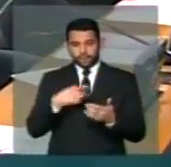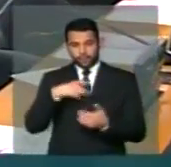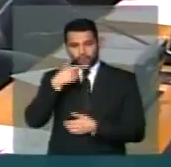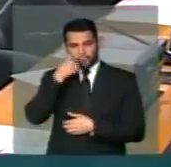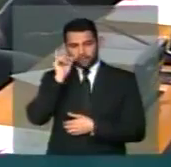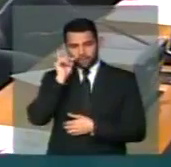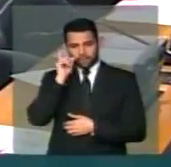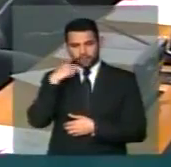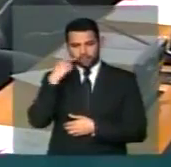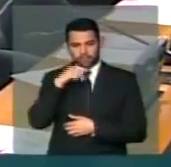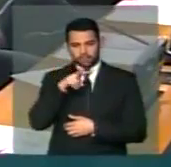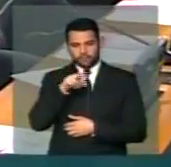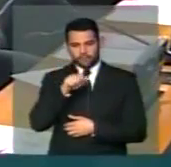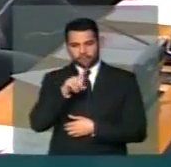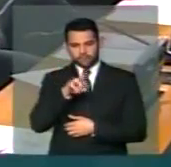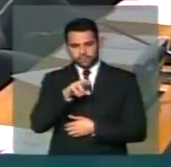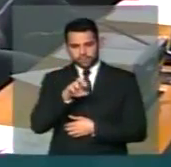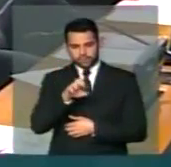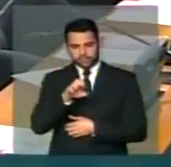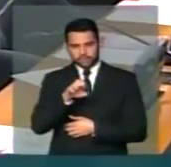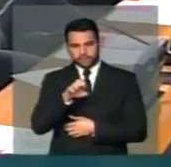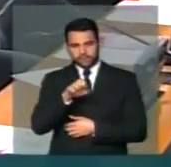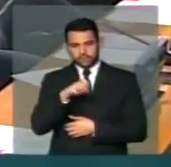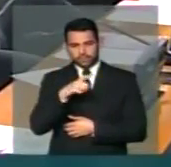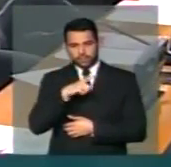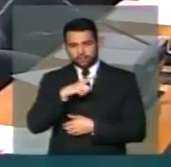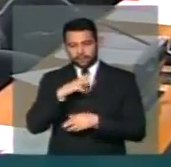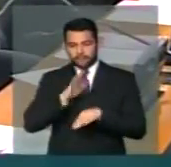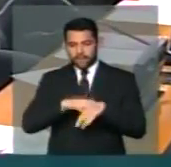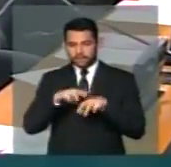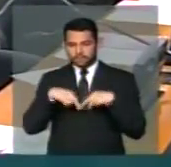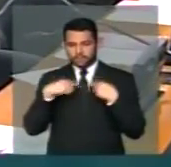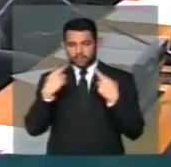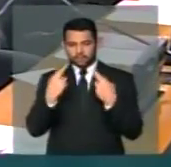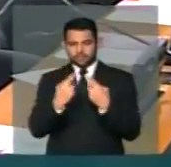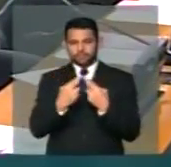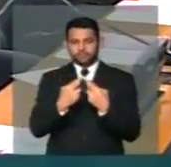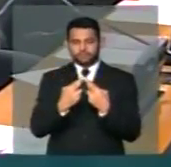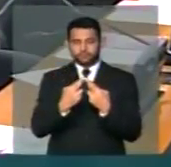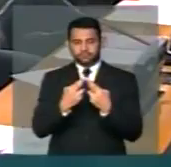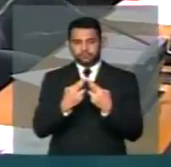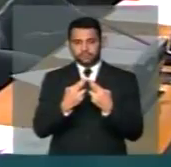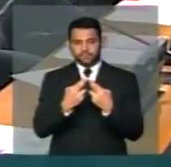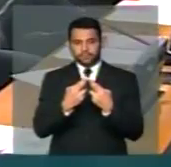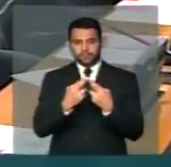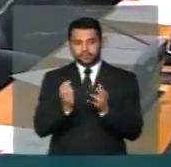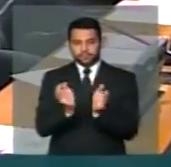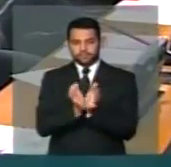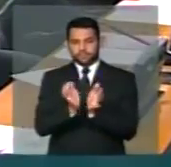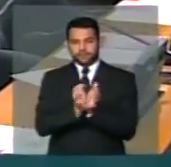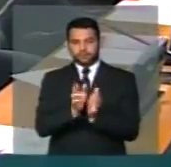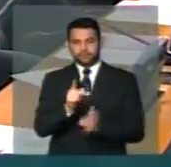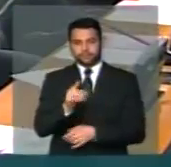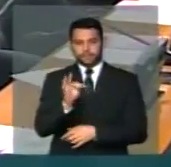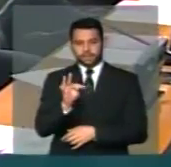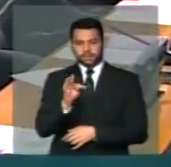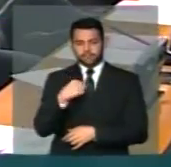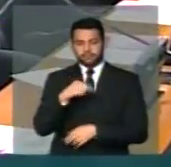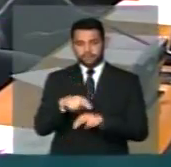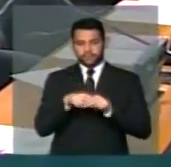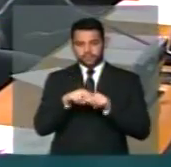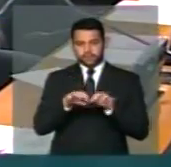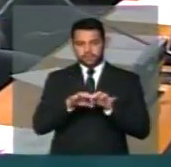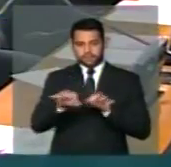Ontem, deputado Valdir, teve mais uma reunião dos membros do PT, por isso que eu quero separar.